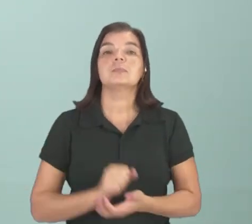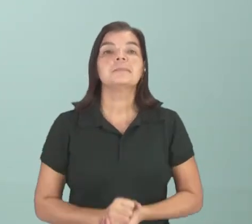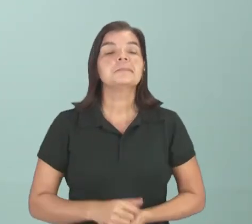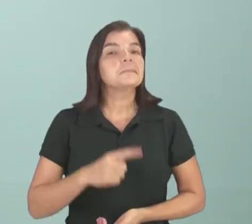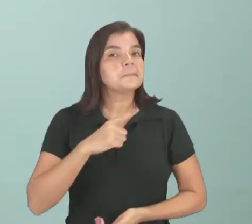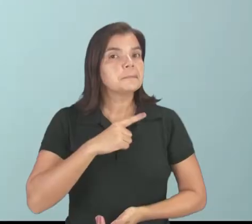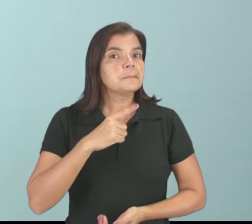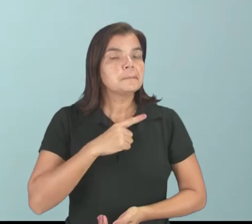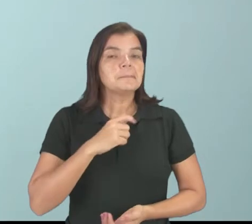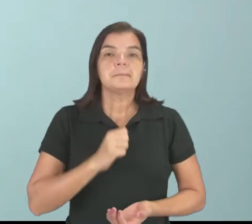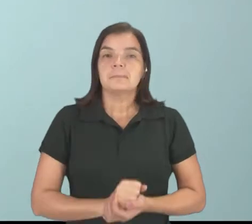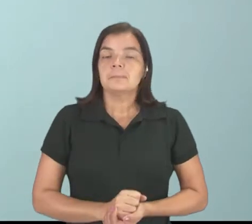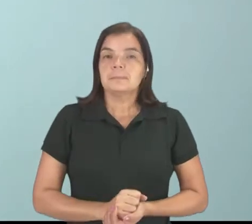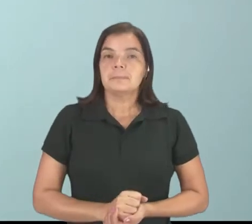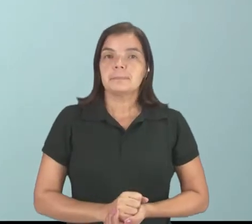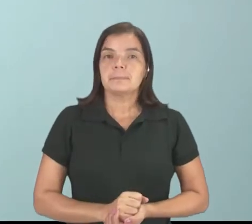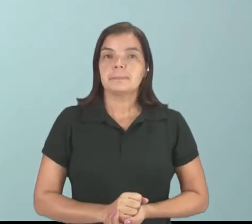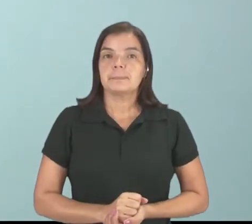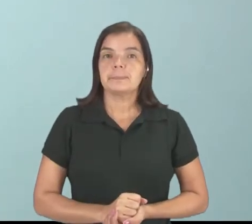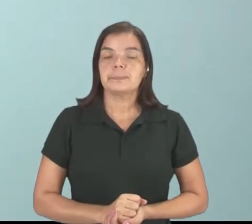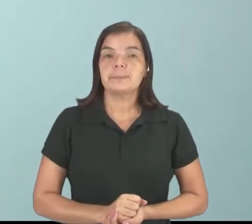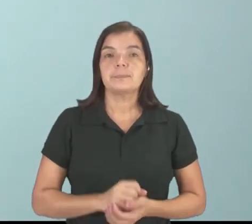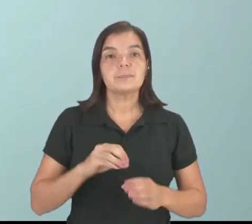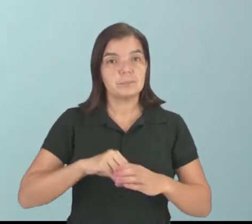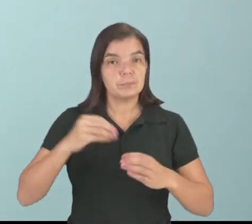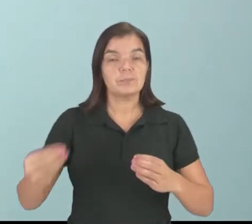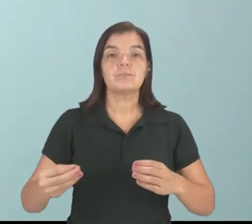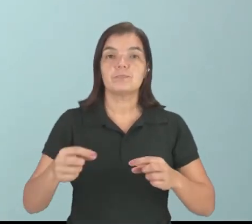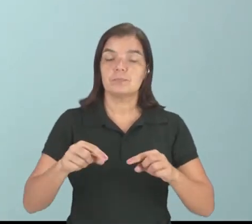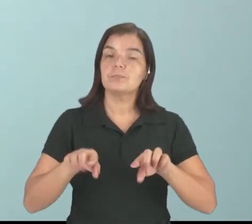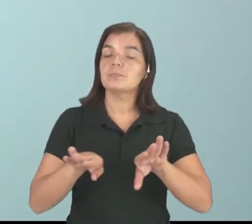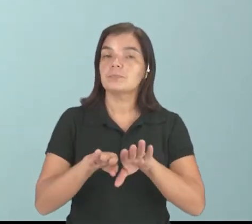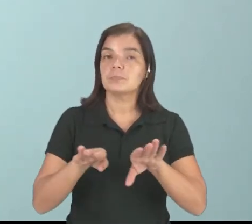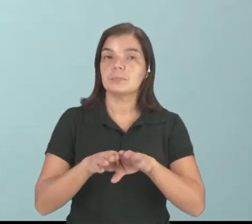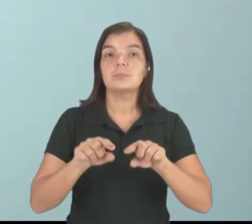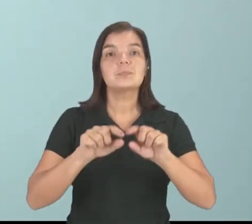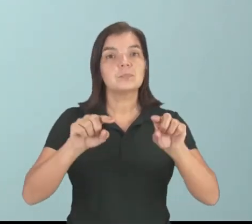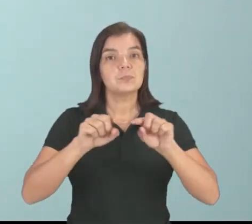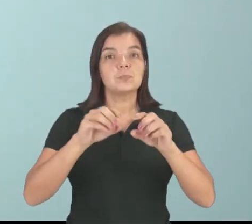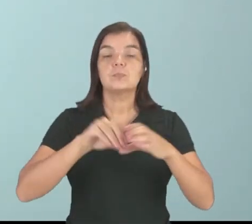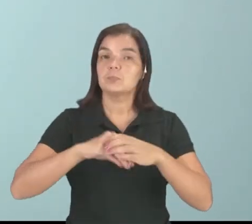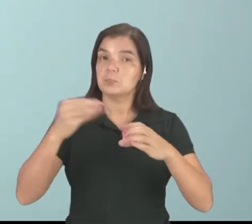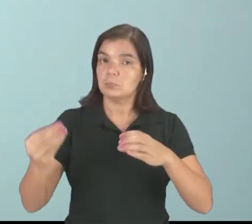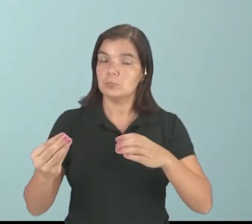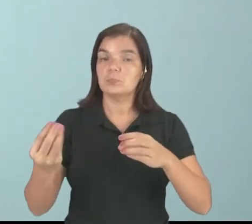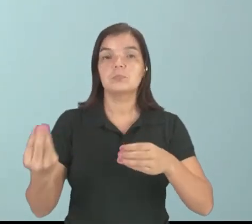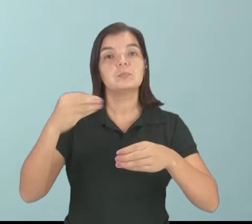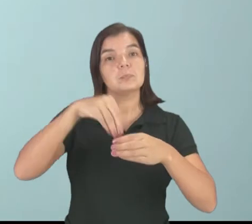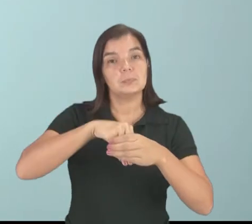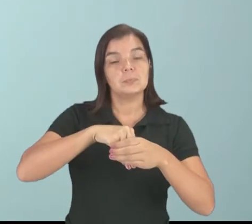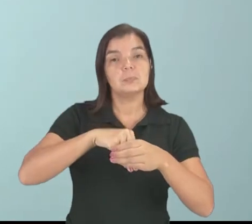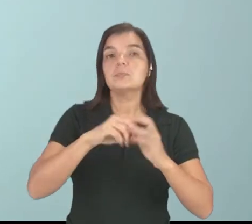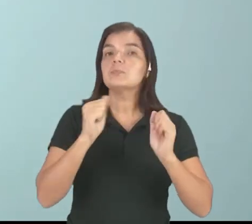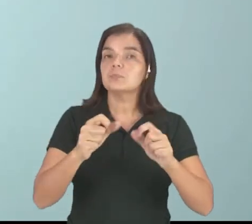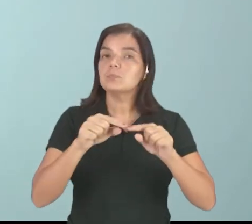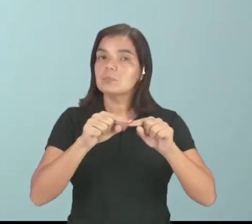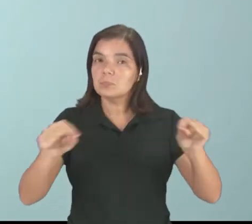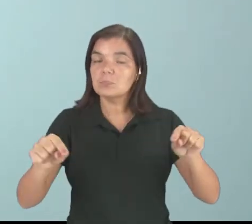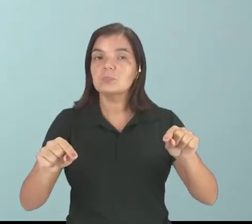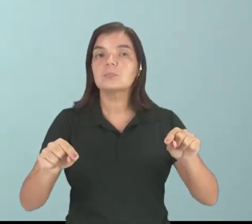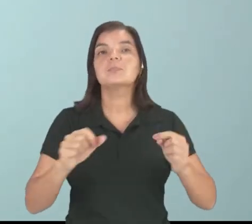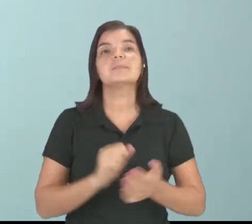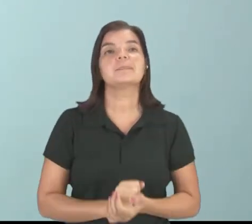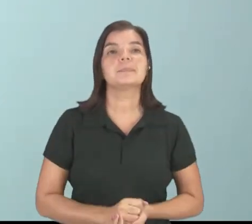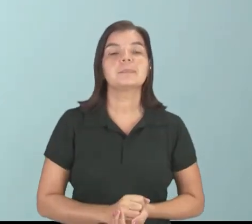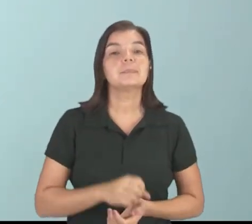ele tinha que estar fora da quadra né Agora ele pode estar fora ele pode estar de a pesquisar na linha